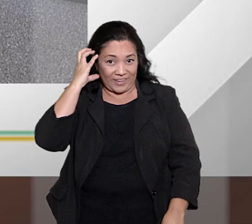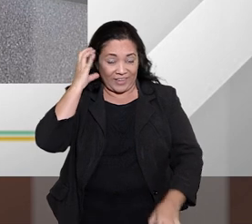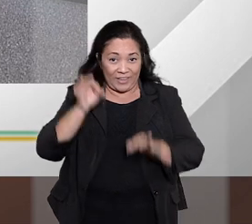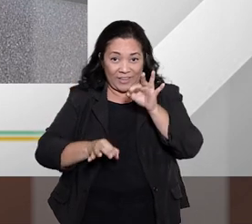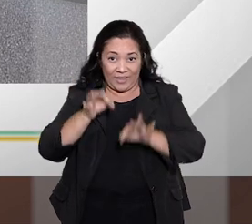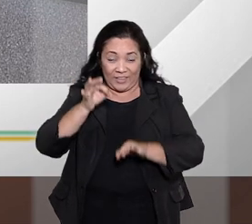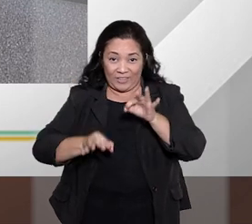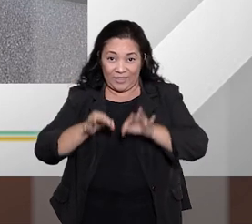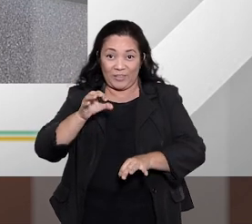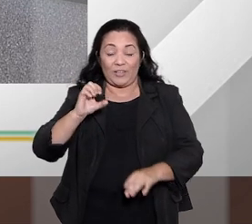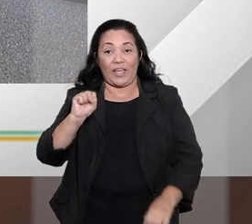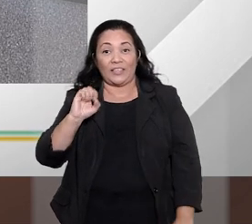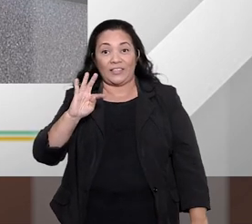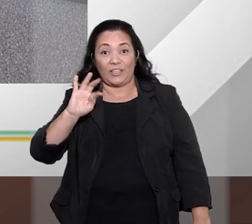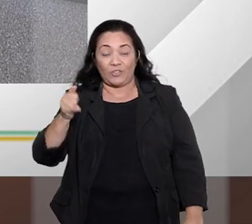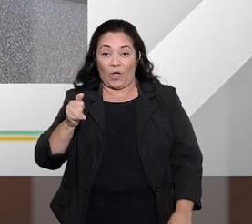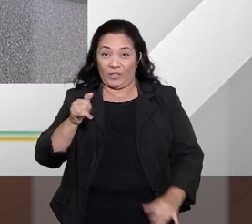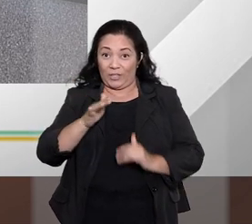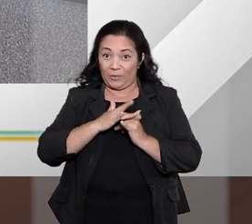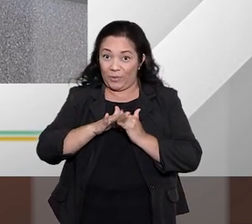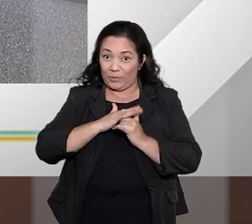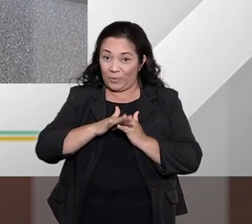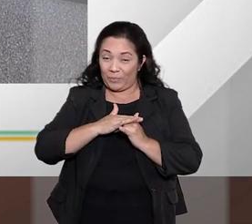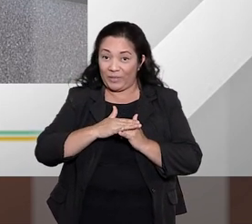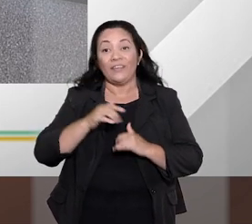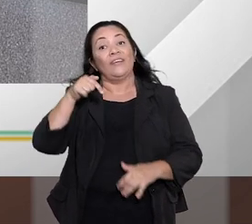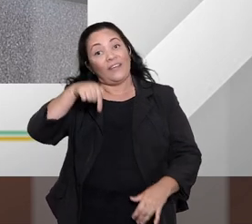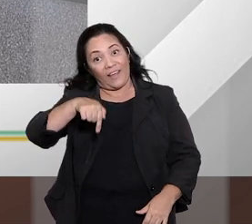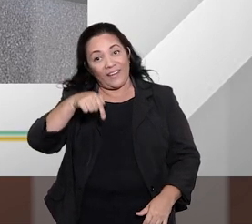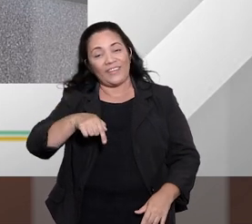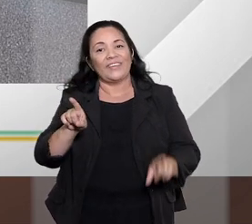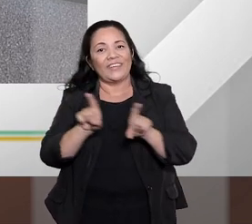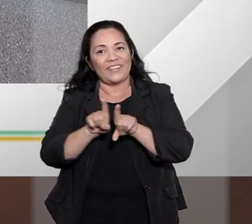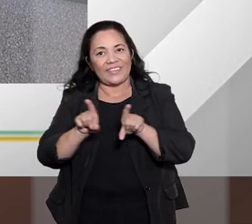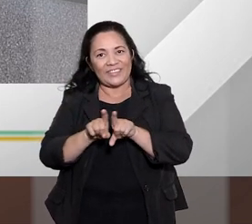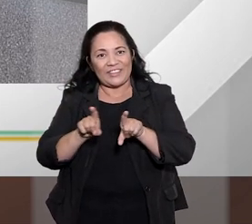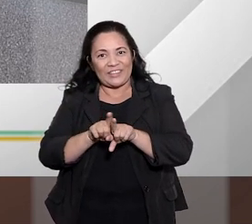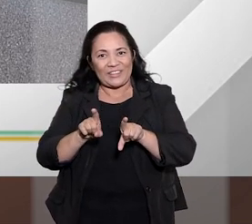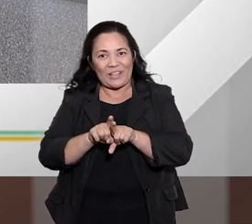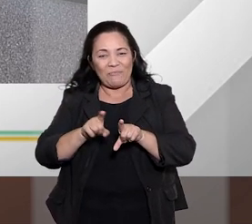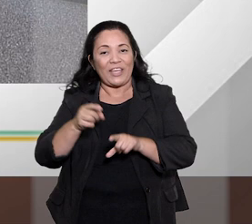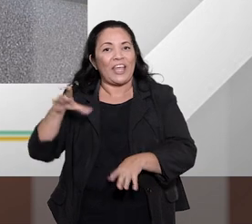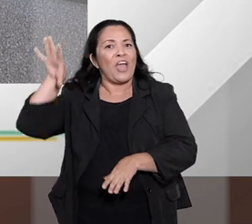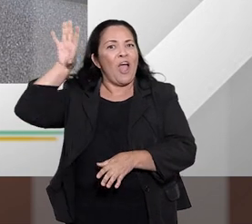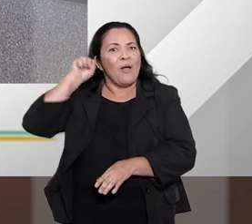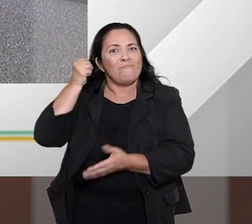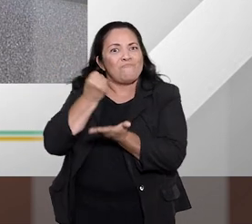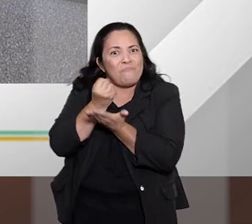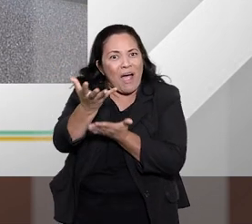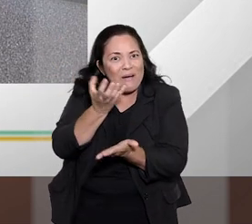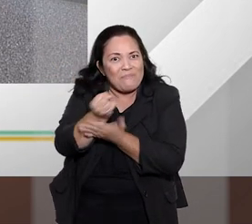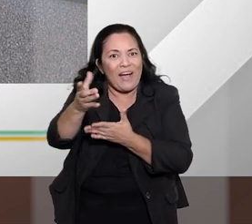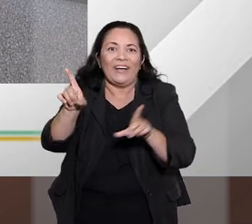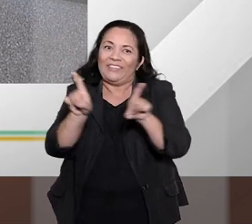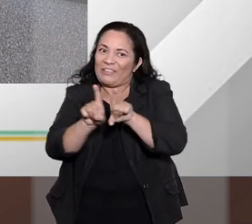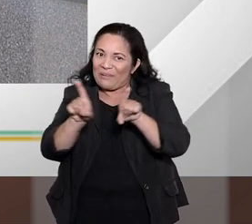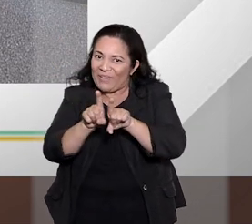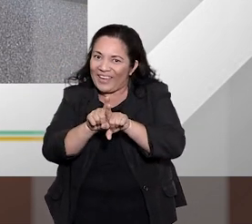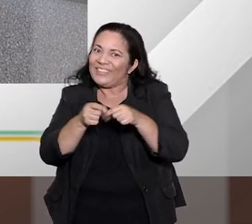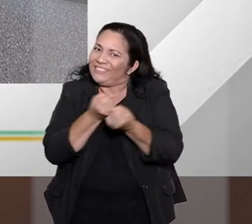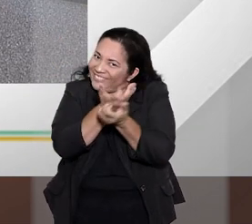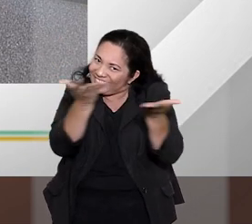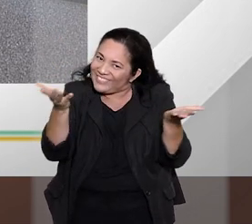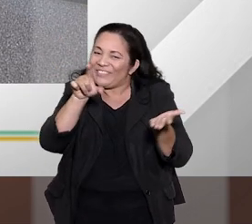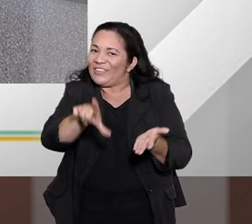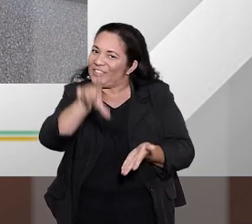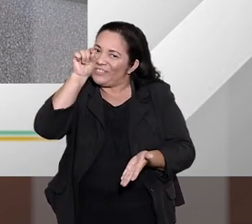e acessar o canal do STJ no YouTube nós também estamos em podcast nas plataformas de stream de áudio de sua